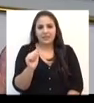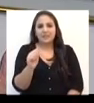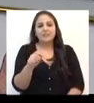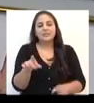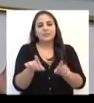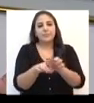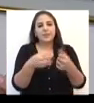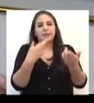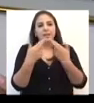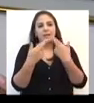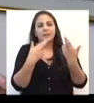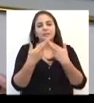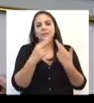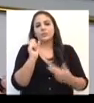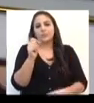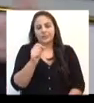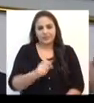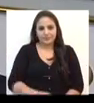de